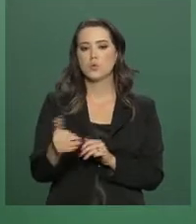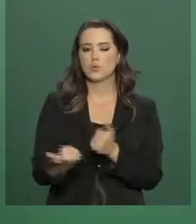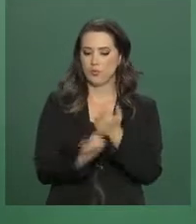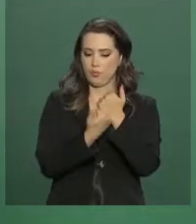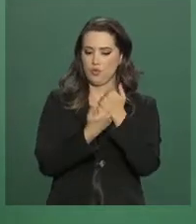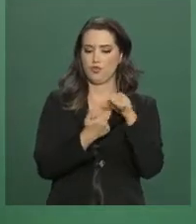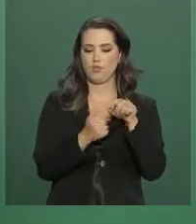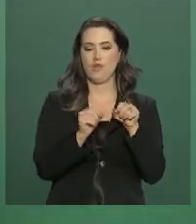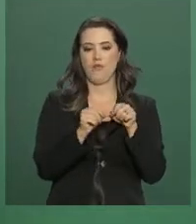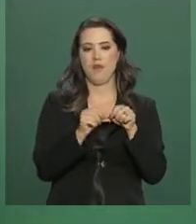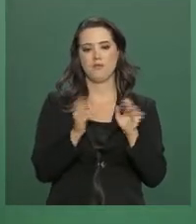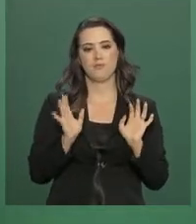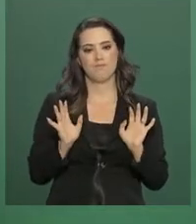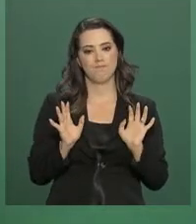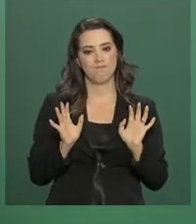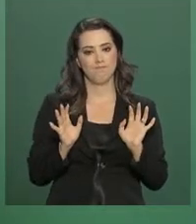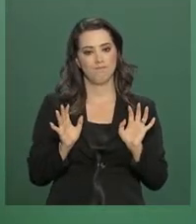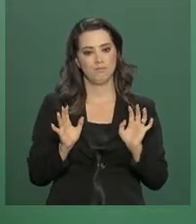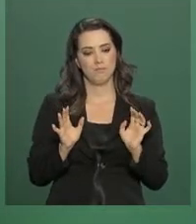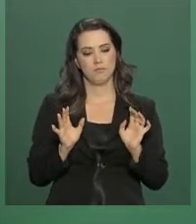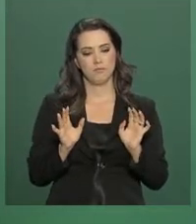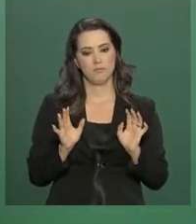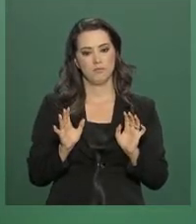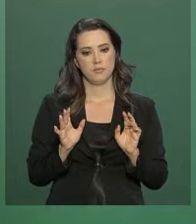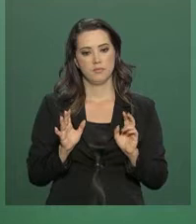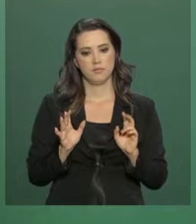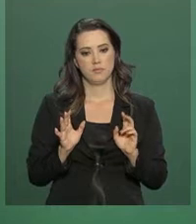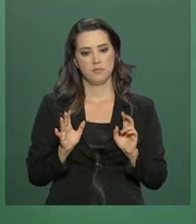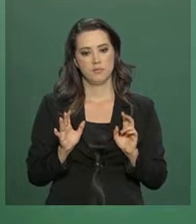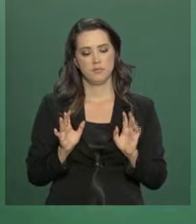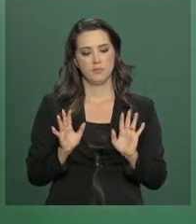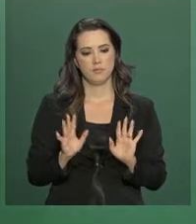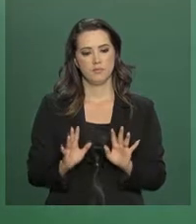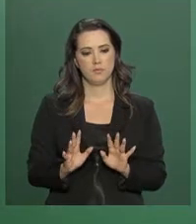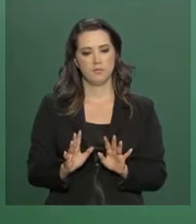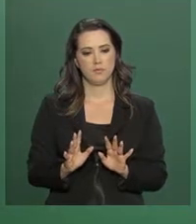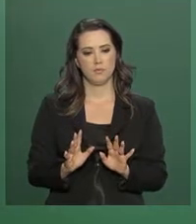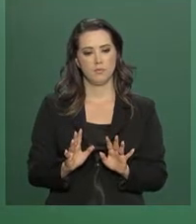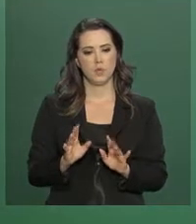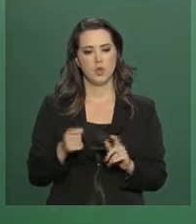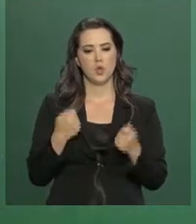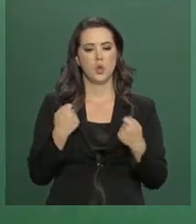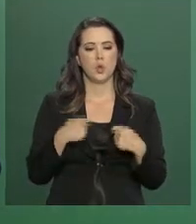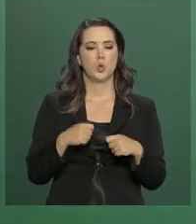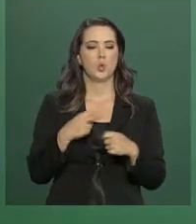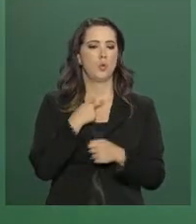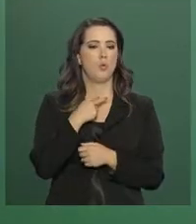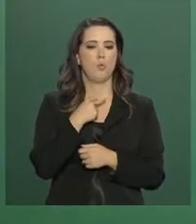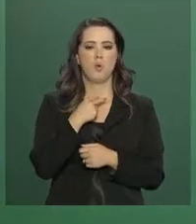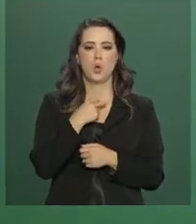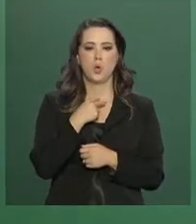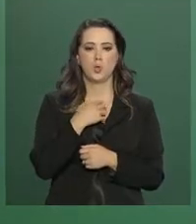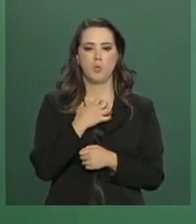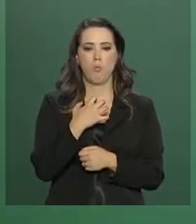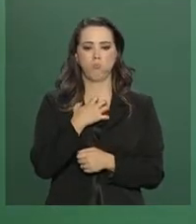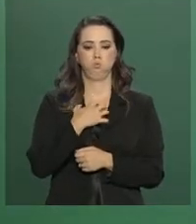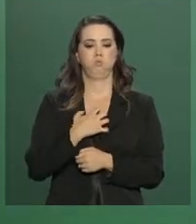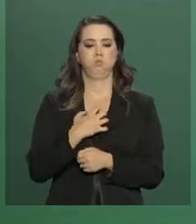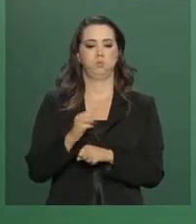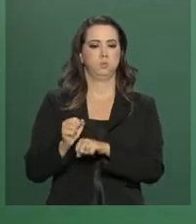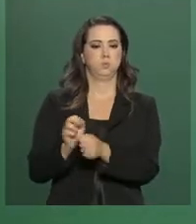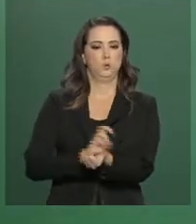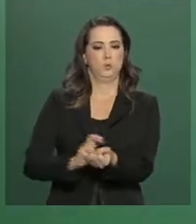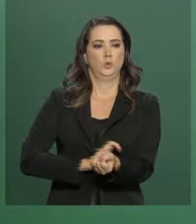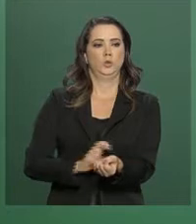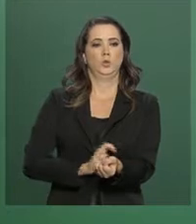o segundo pólo eu não devo me digamos chatear me aborrecer por que o outro pensa